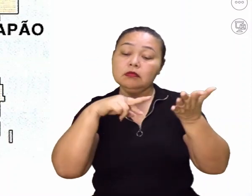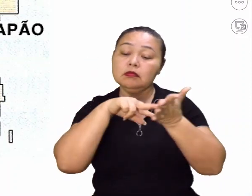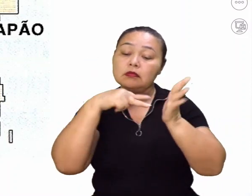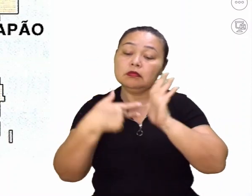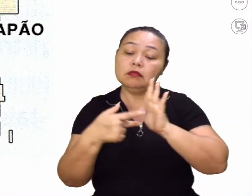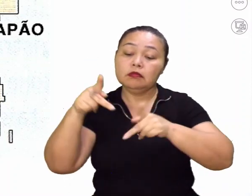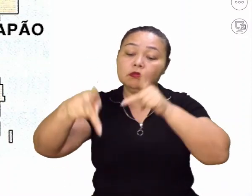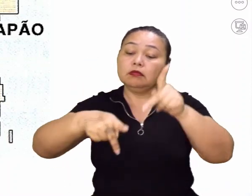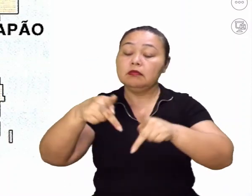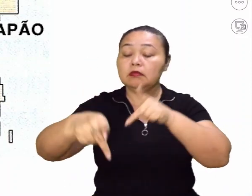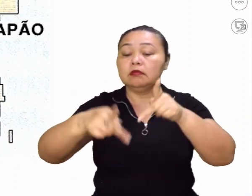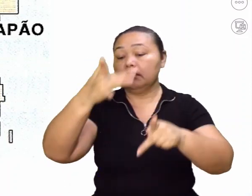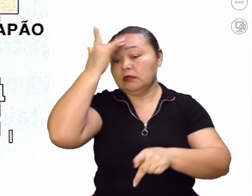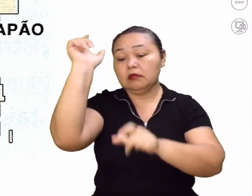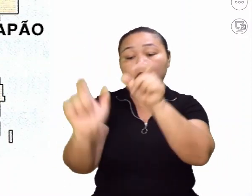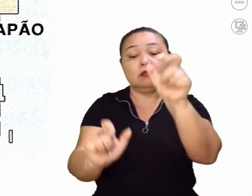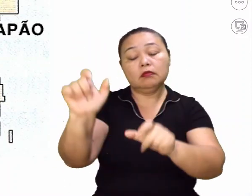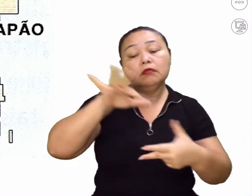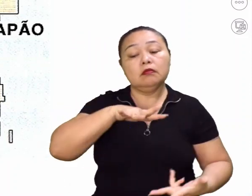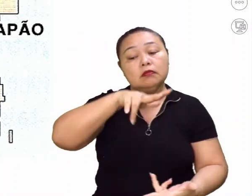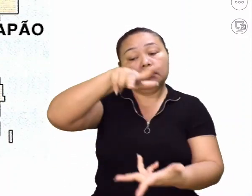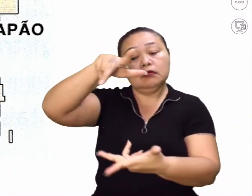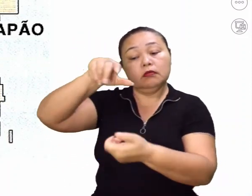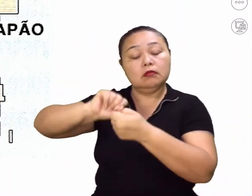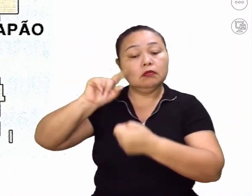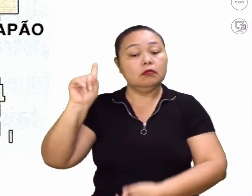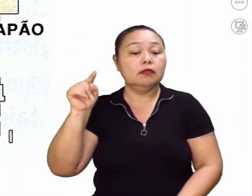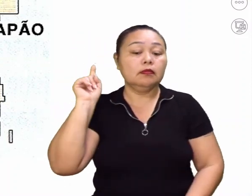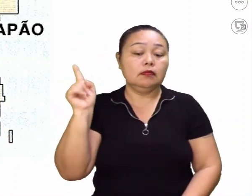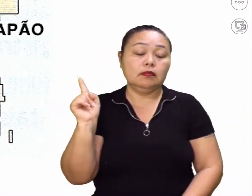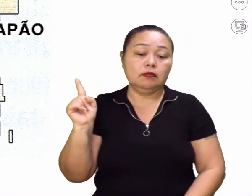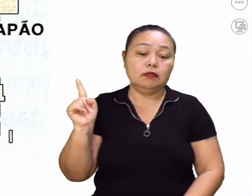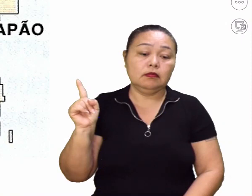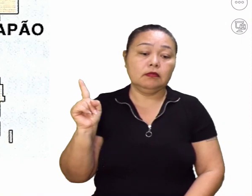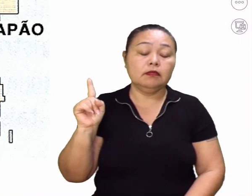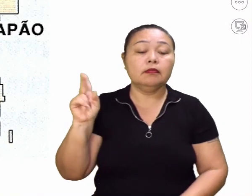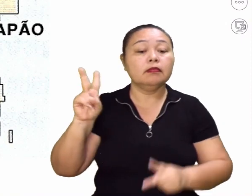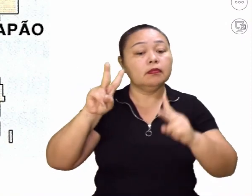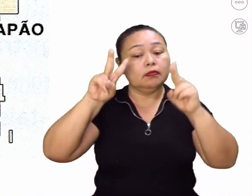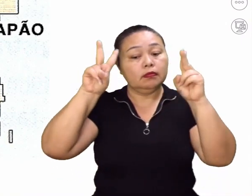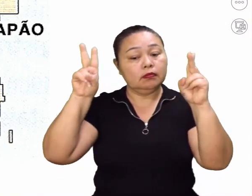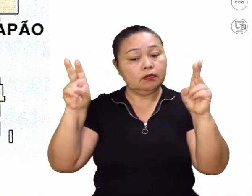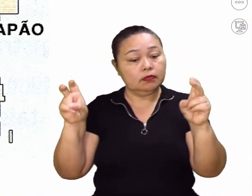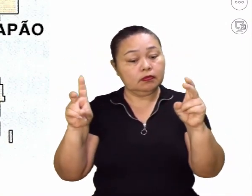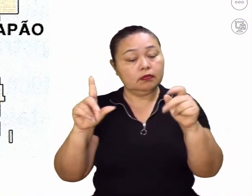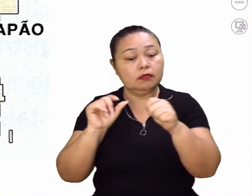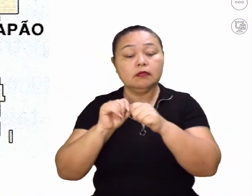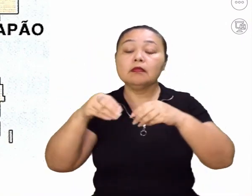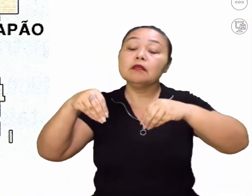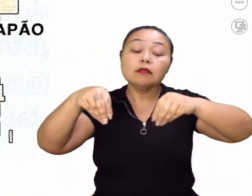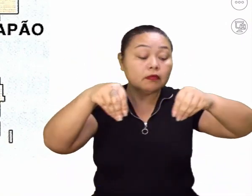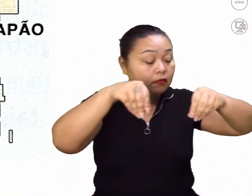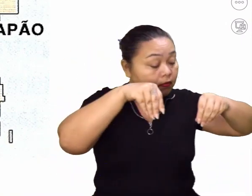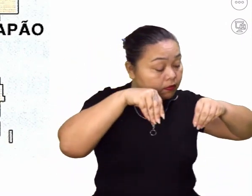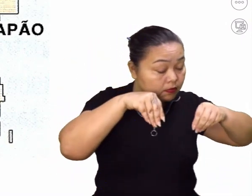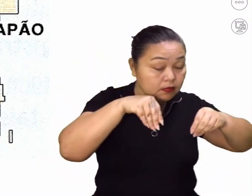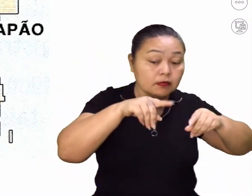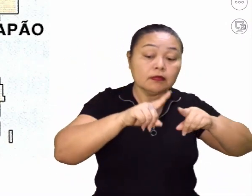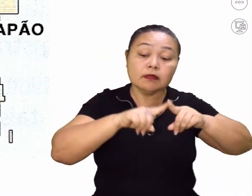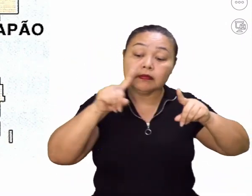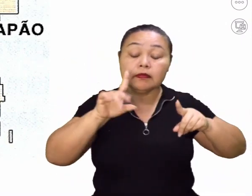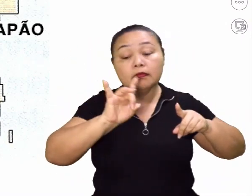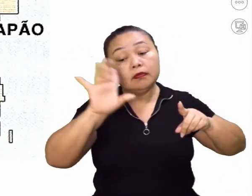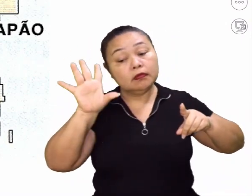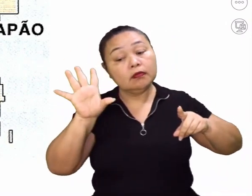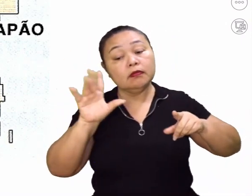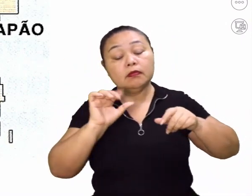da população em relação à população mundial. Exatamente. Aí ele está abordando o quê? A questão territorial, mas não